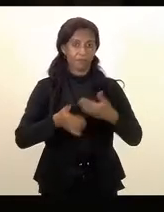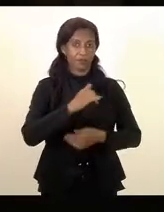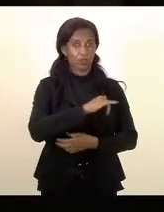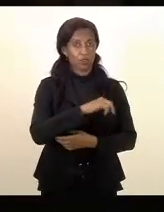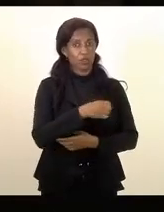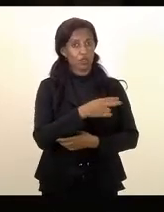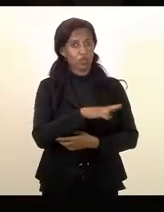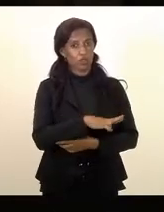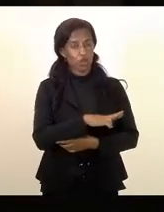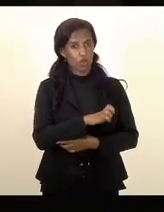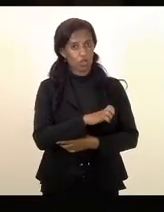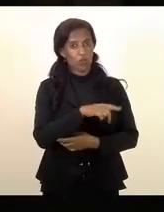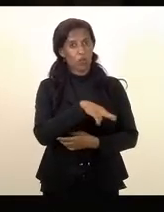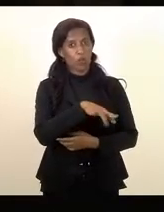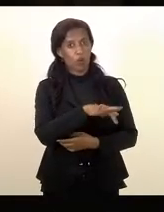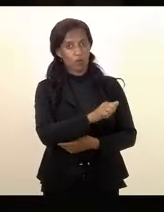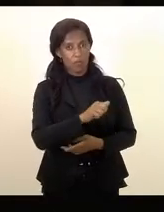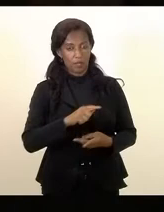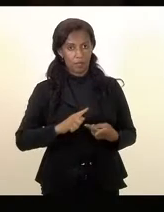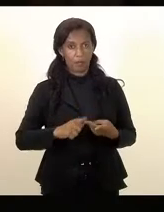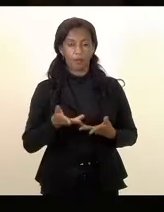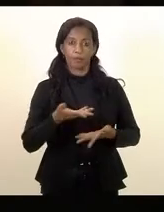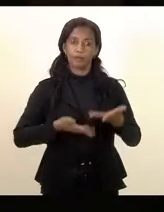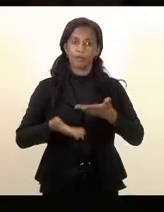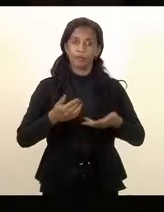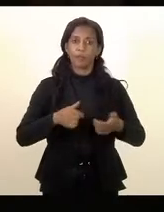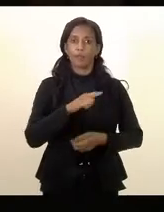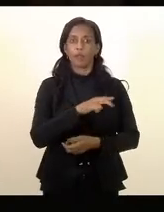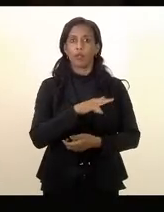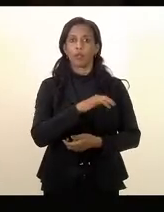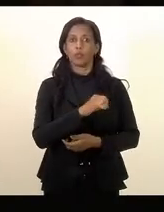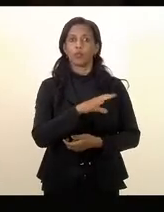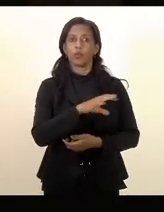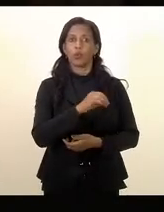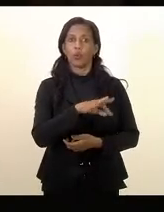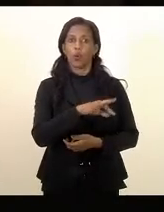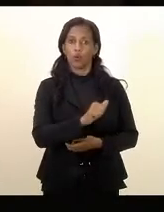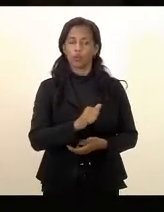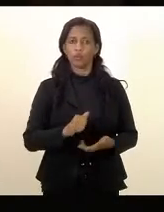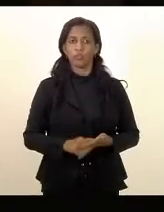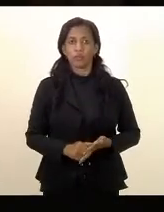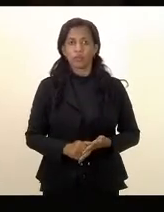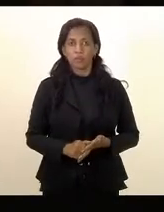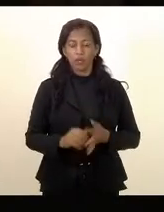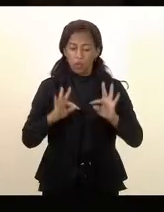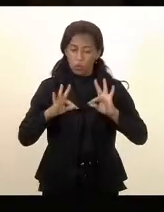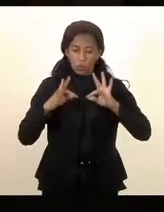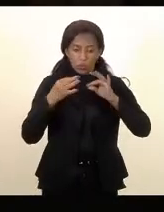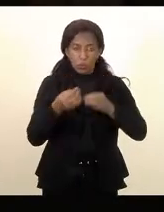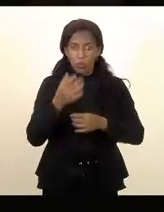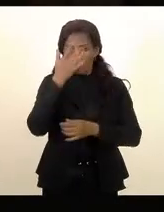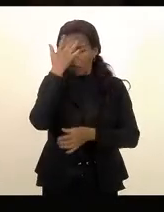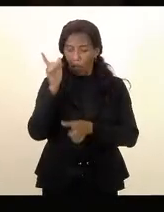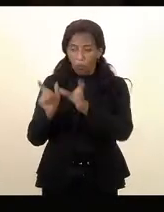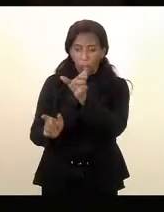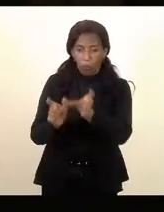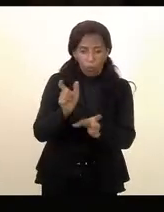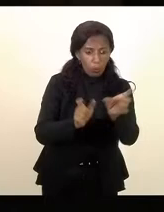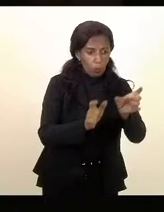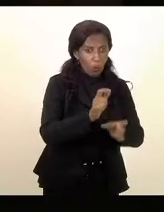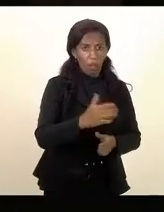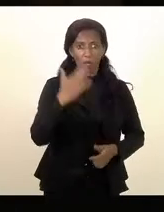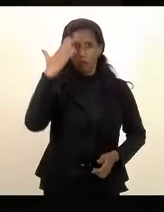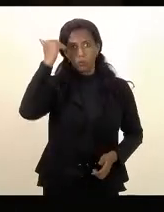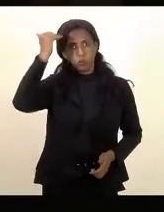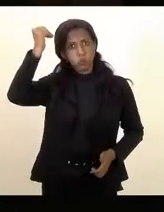Jorge Moreira contou com a participação de Lúcio Costa compor quer dizer todas essas pessoas são ícones